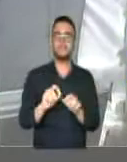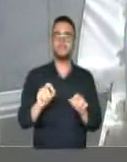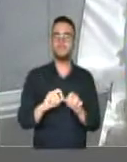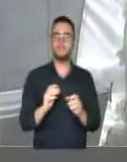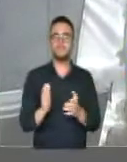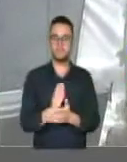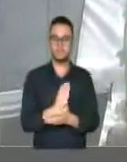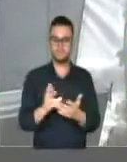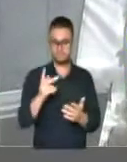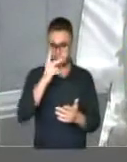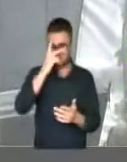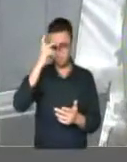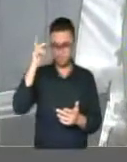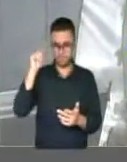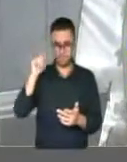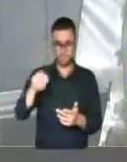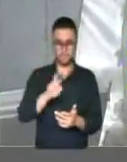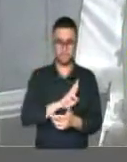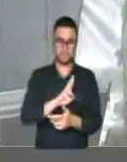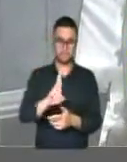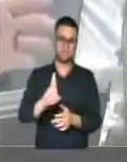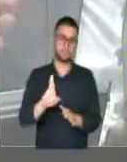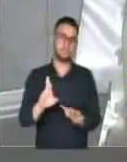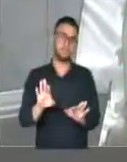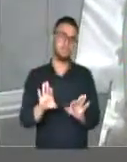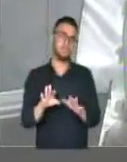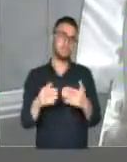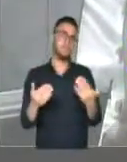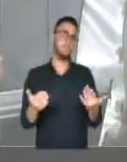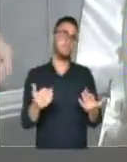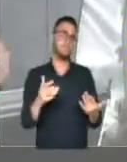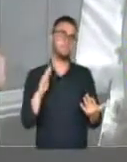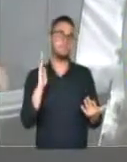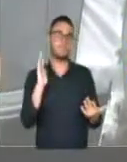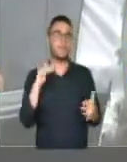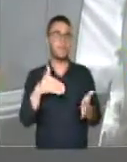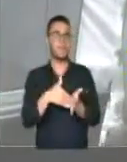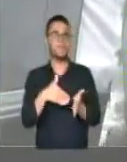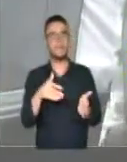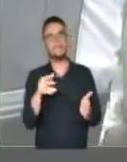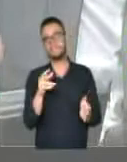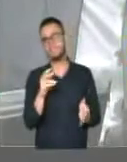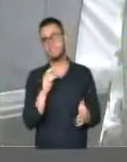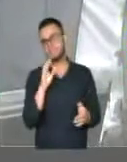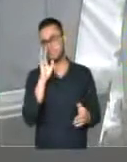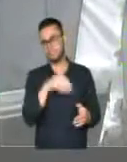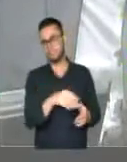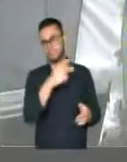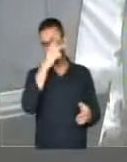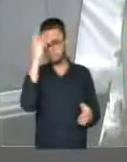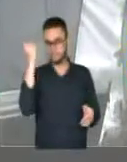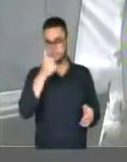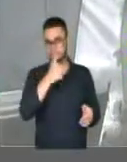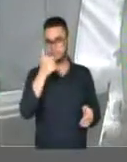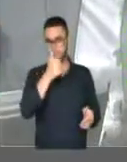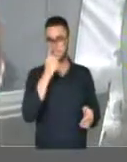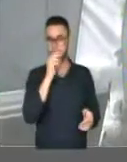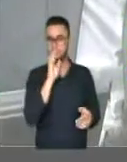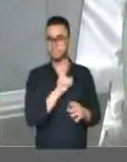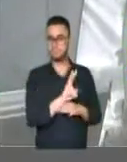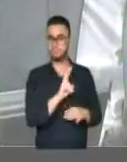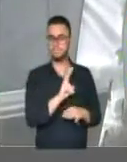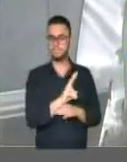aqui, aliás, acusa-se o primeiro defensor de Temer nessa comissão hoje de